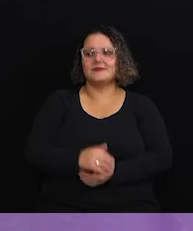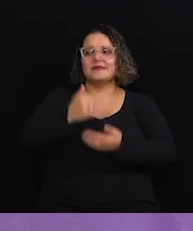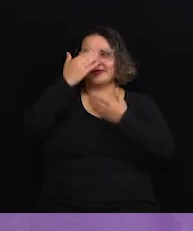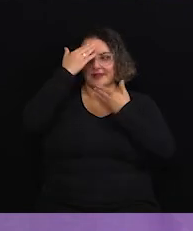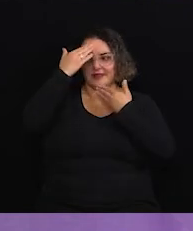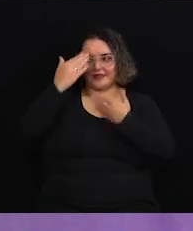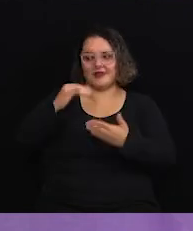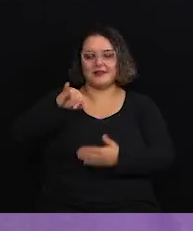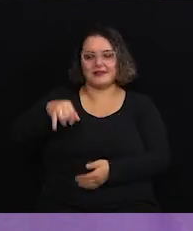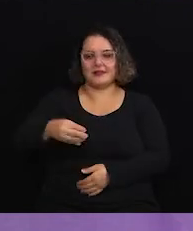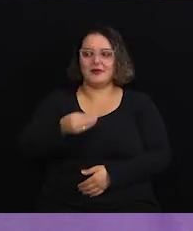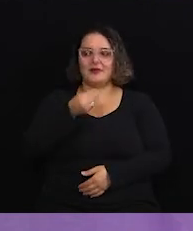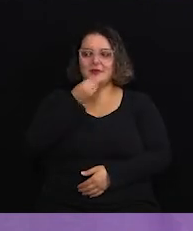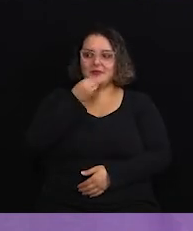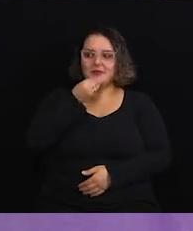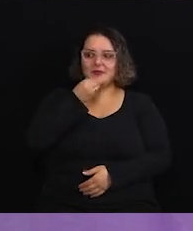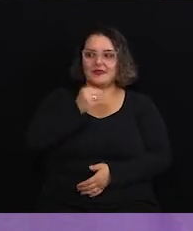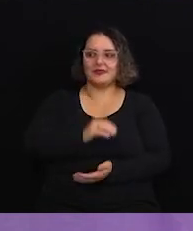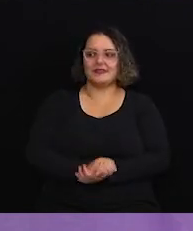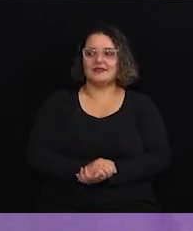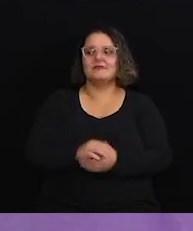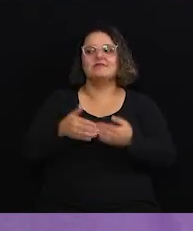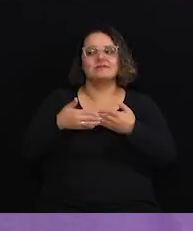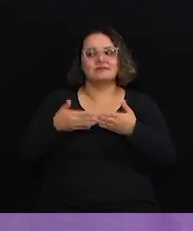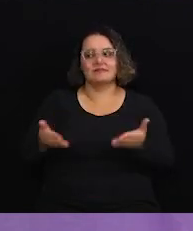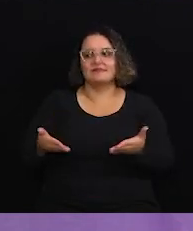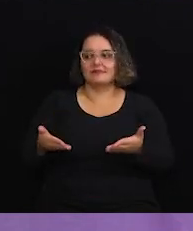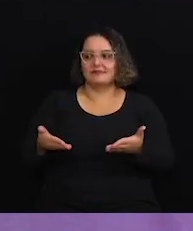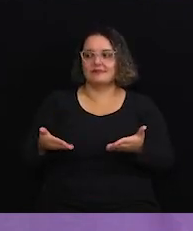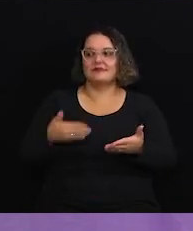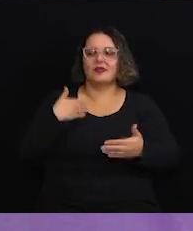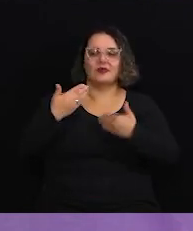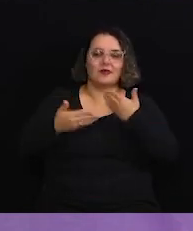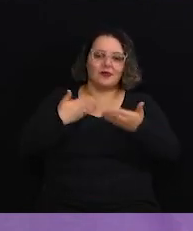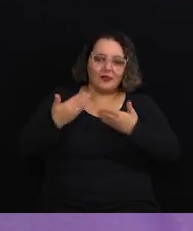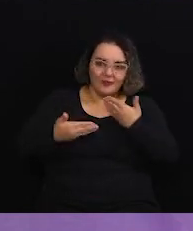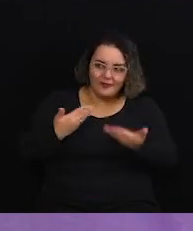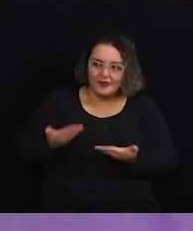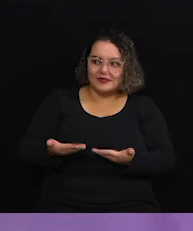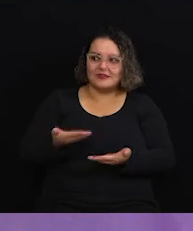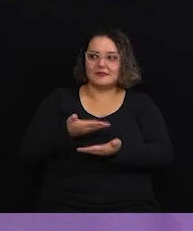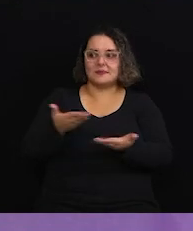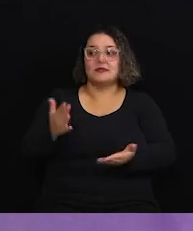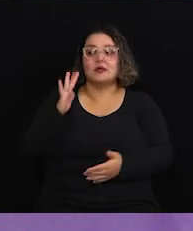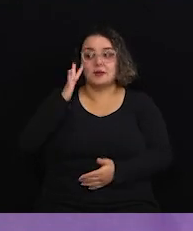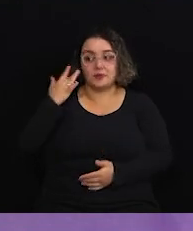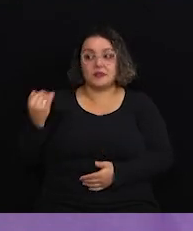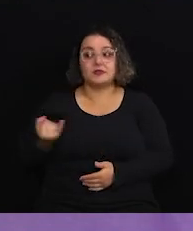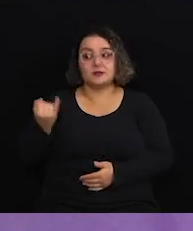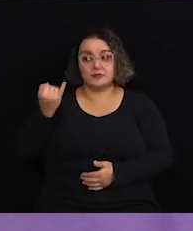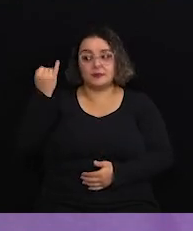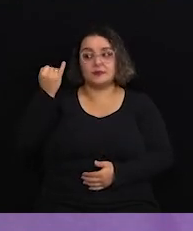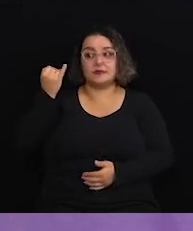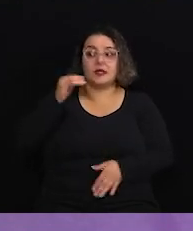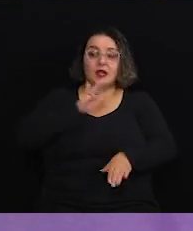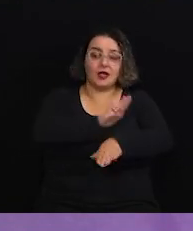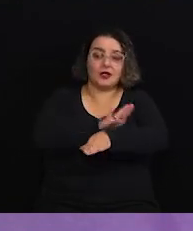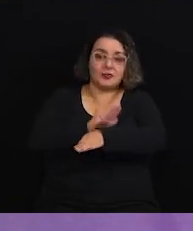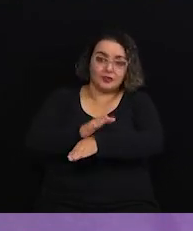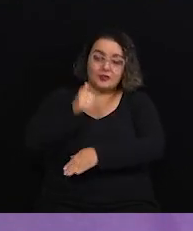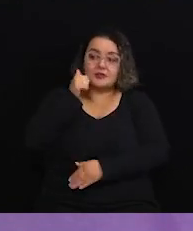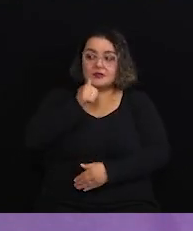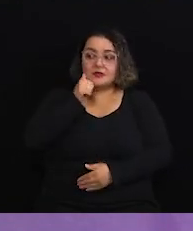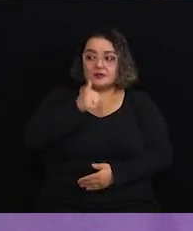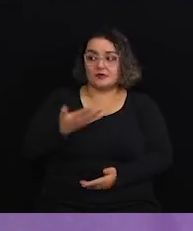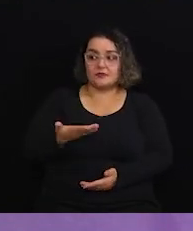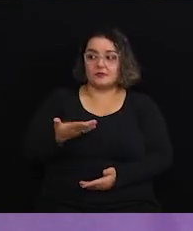Bem, eu que agradeço essa oportunidade, estou aberta para estar conversando com vocês, eu acho muito importante estar ajudando